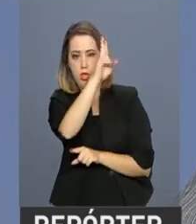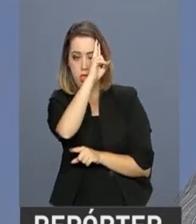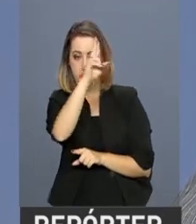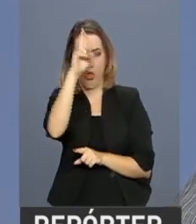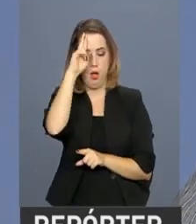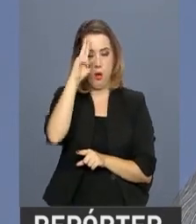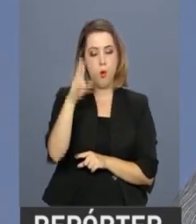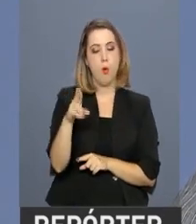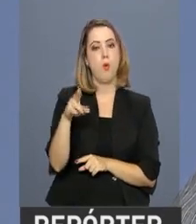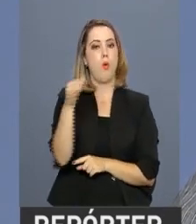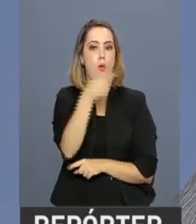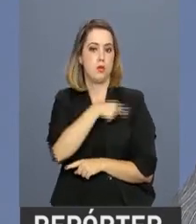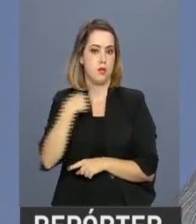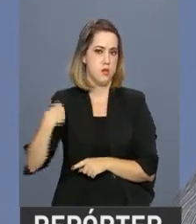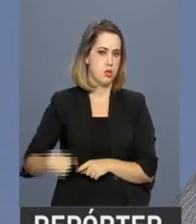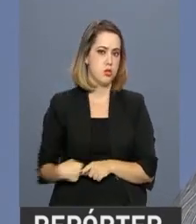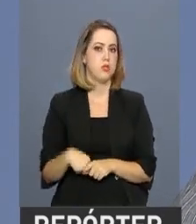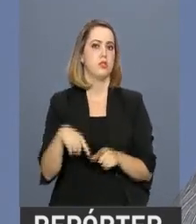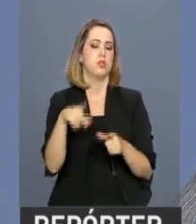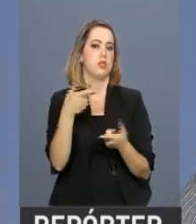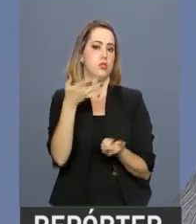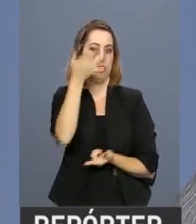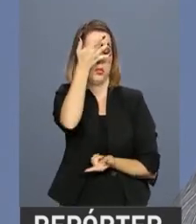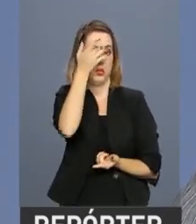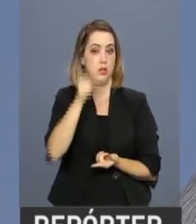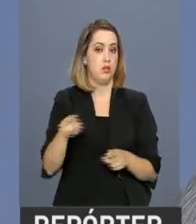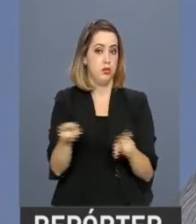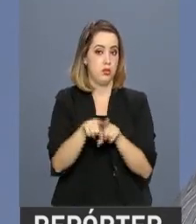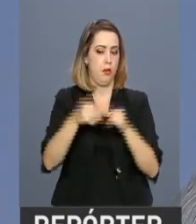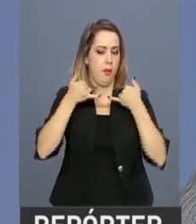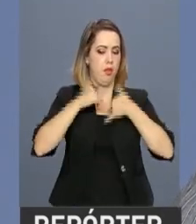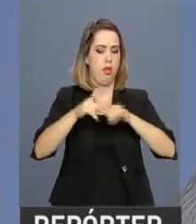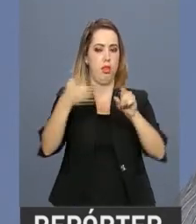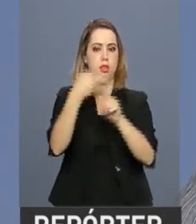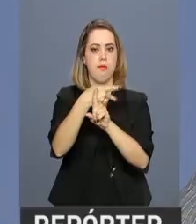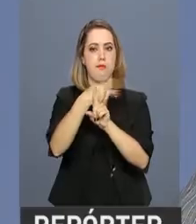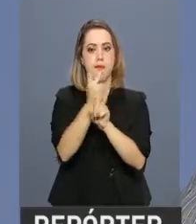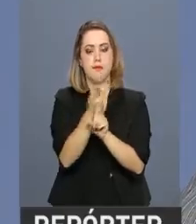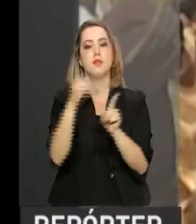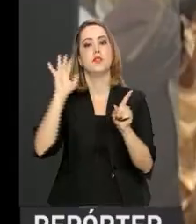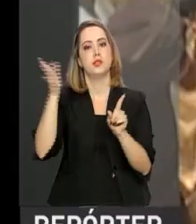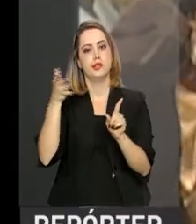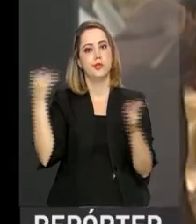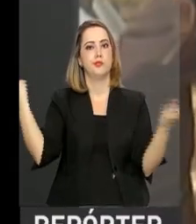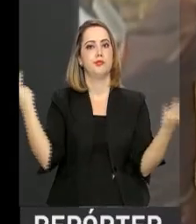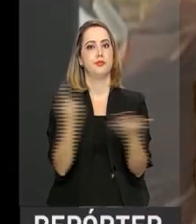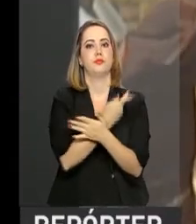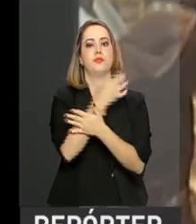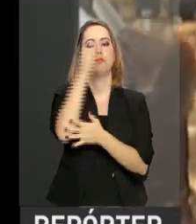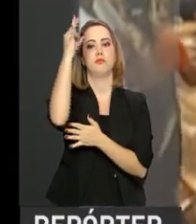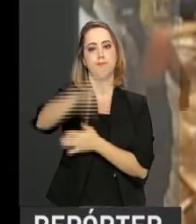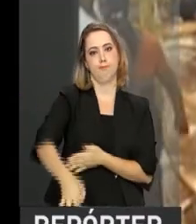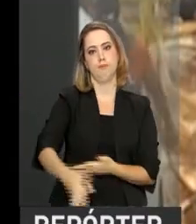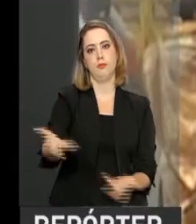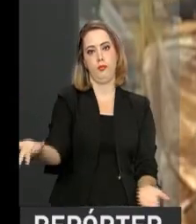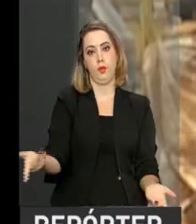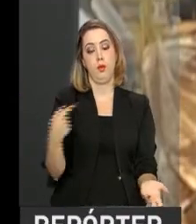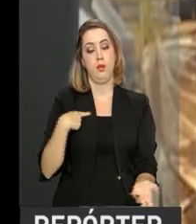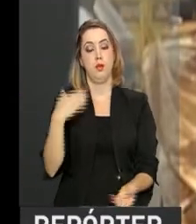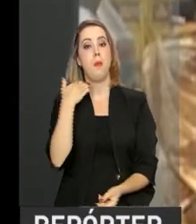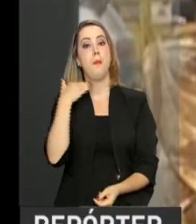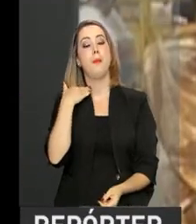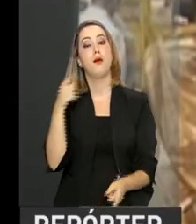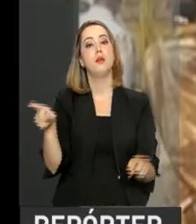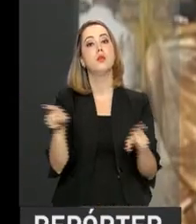na índia então eu diria que que no operacionalização já é uma realidade além do novo banco de desenvolvimento também